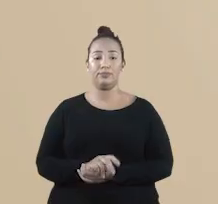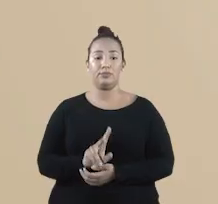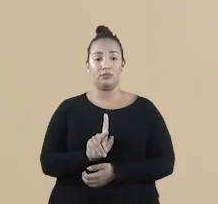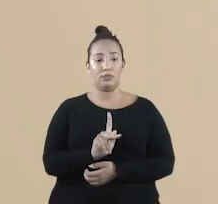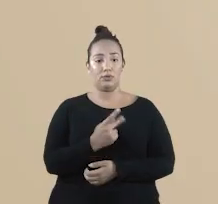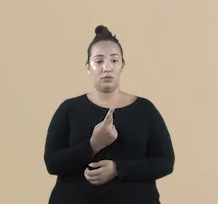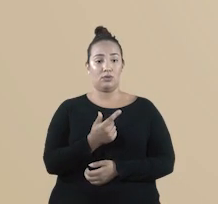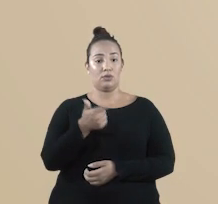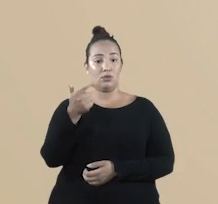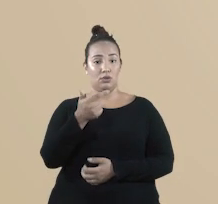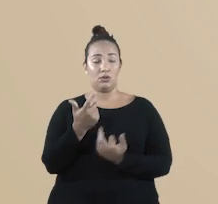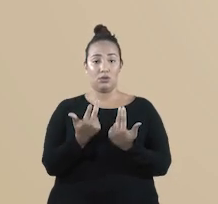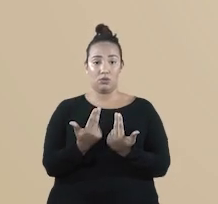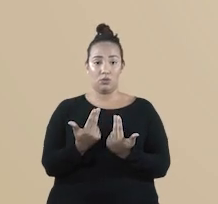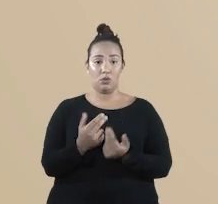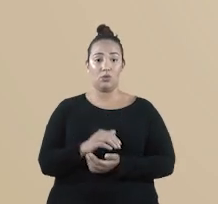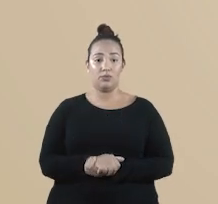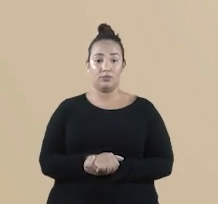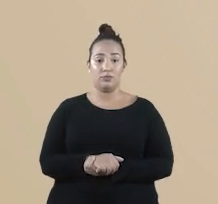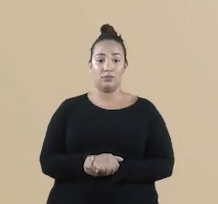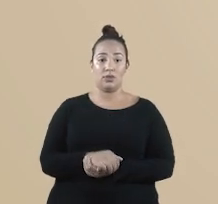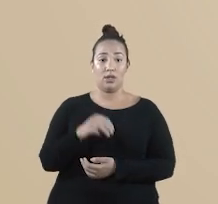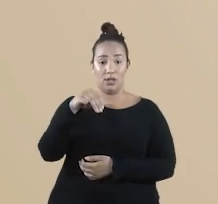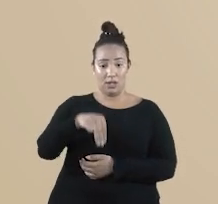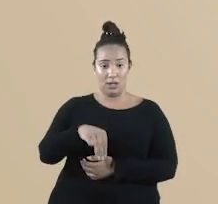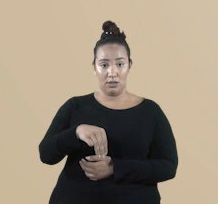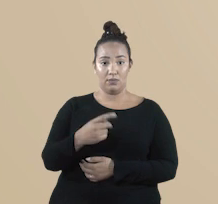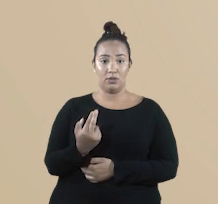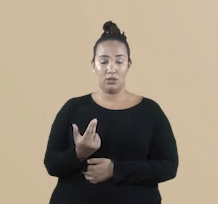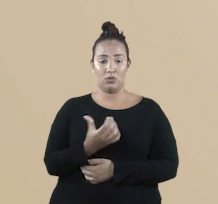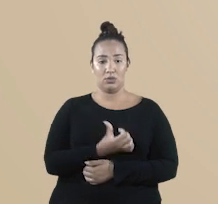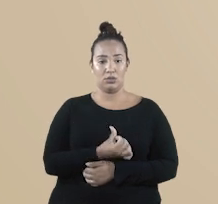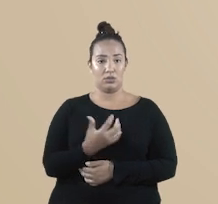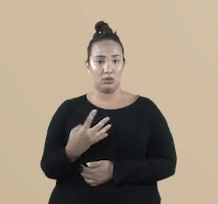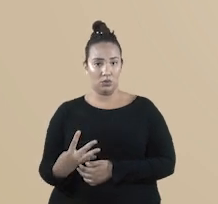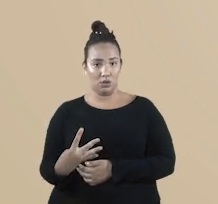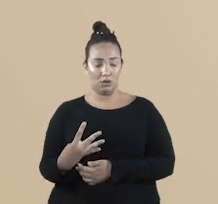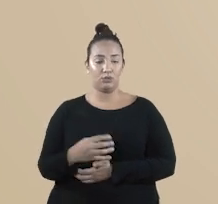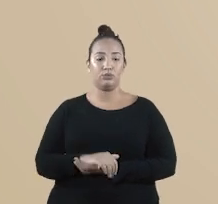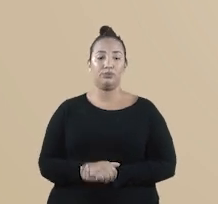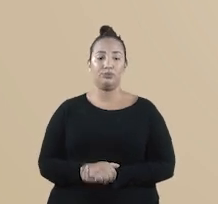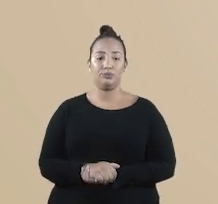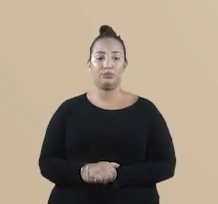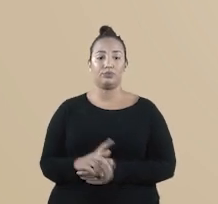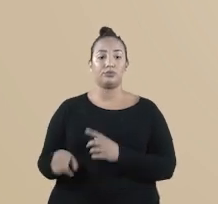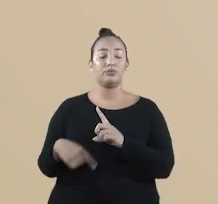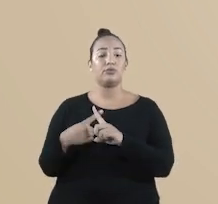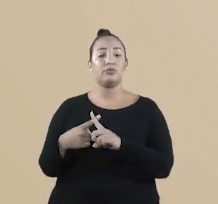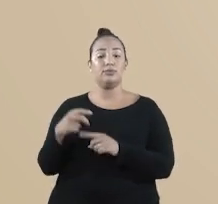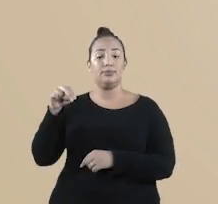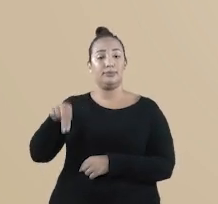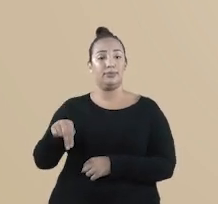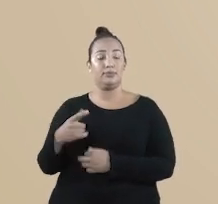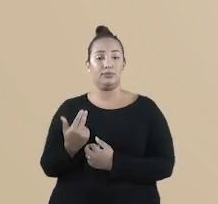obtemos h² é igual a m é 64, ok?